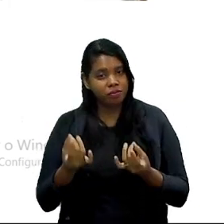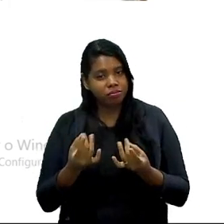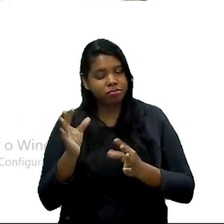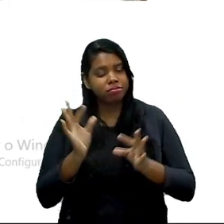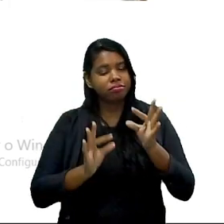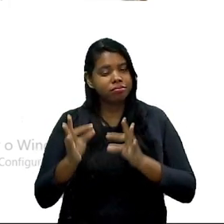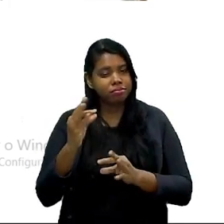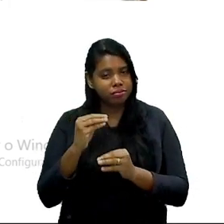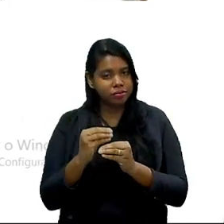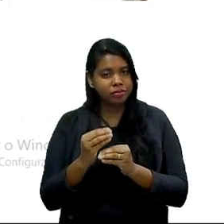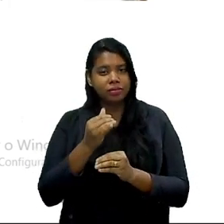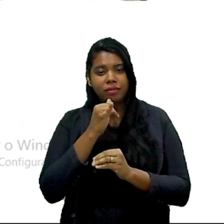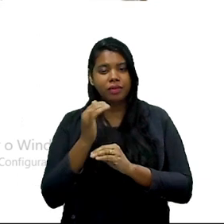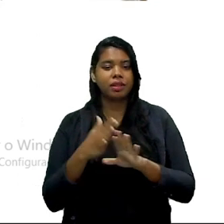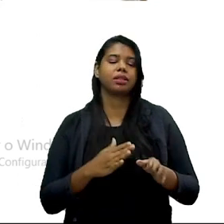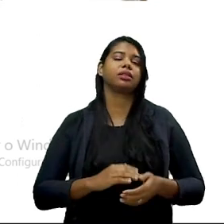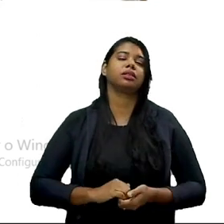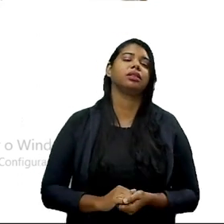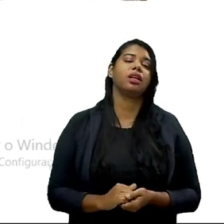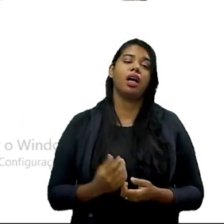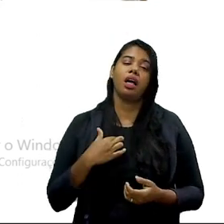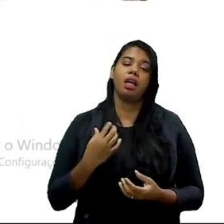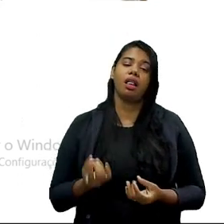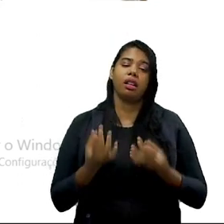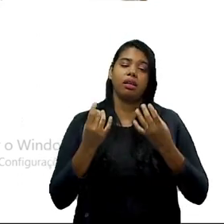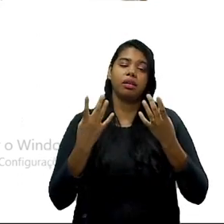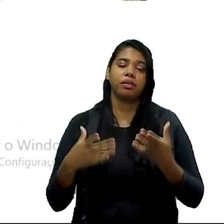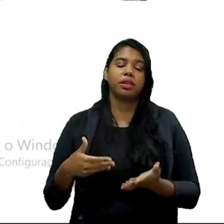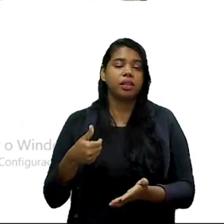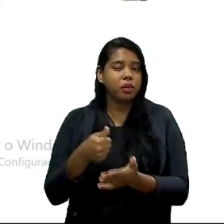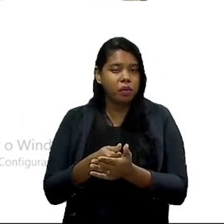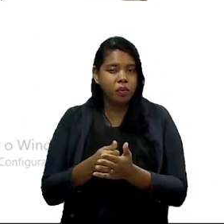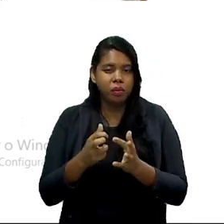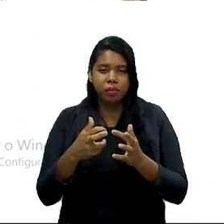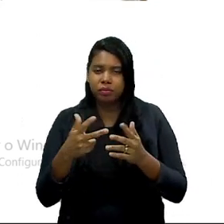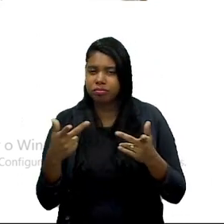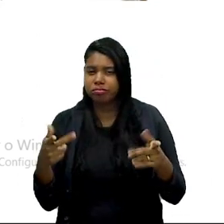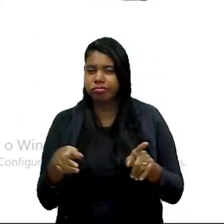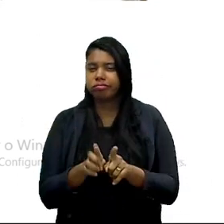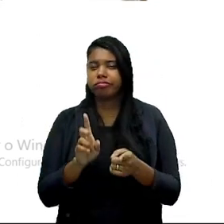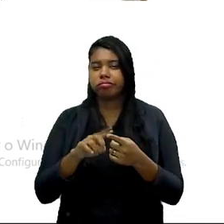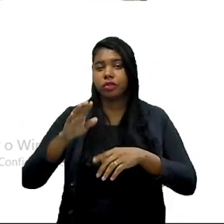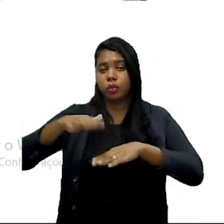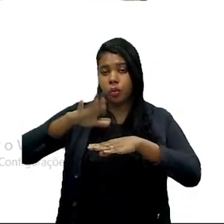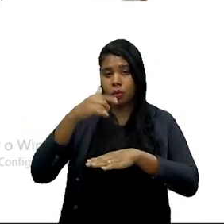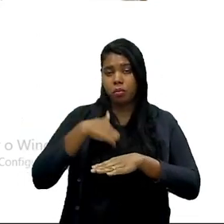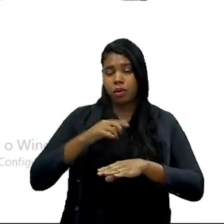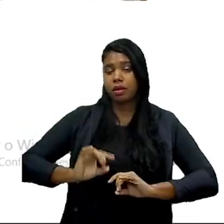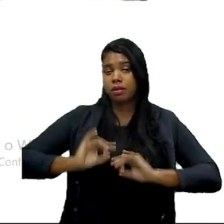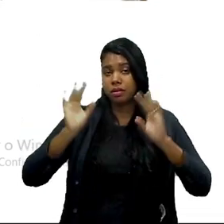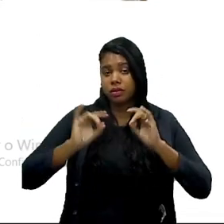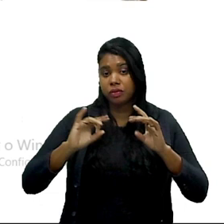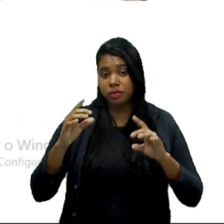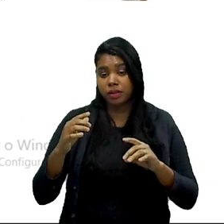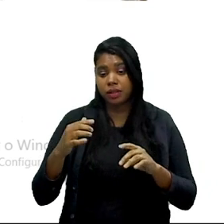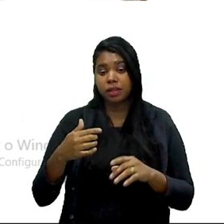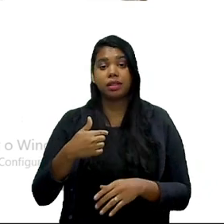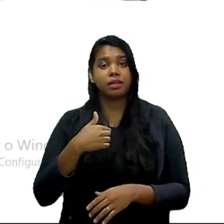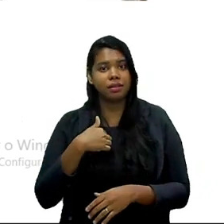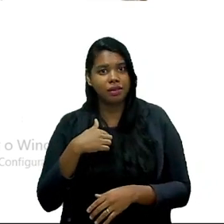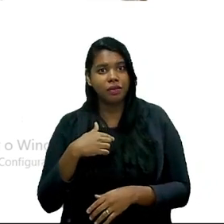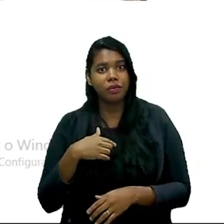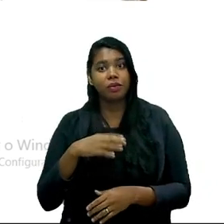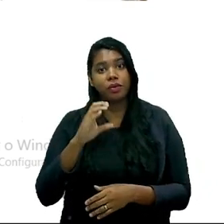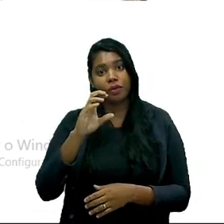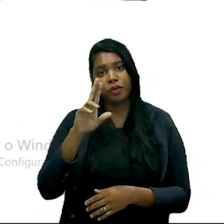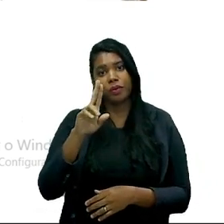produção. Por exemplo, comissão de vendas, compras de mercadorias adquiridas. Quanto mais eu vender mercadorias, mais eu tenho esse tipo de custo,